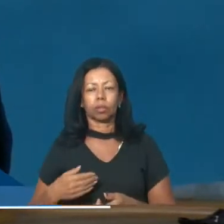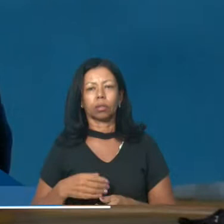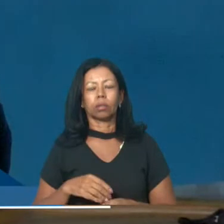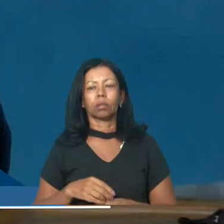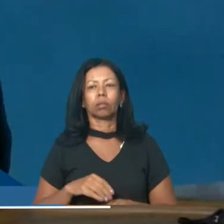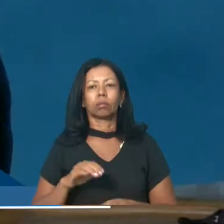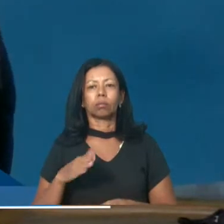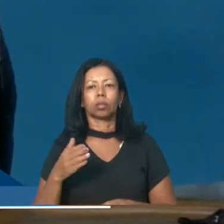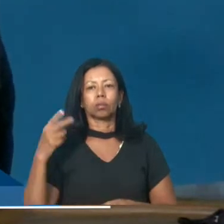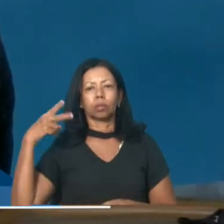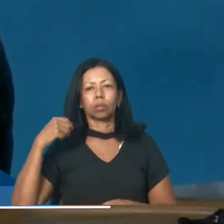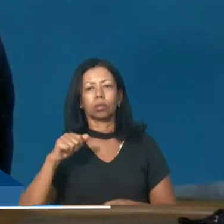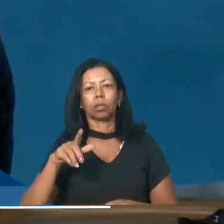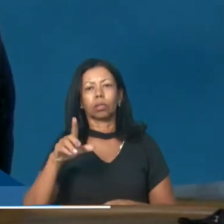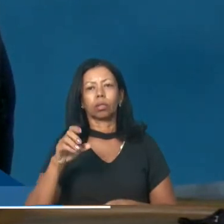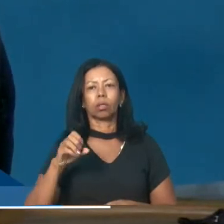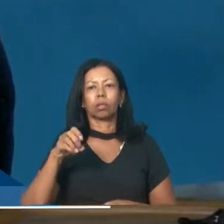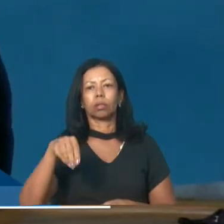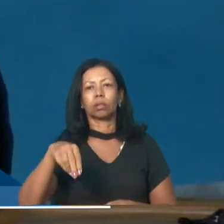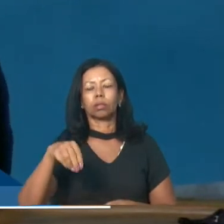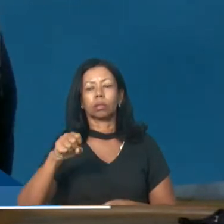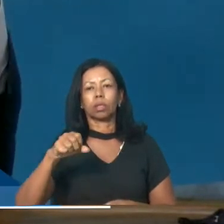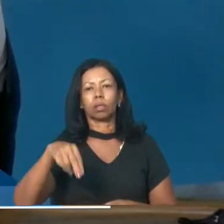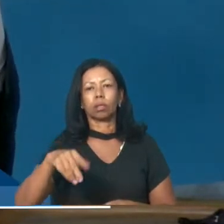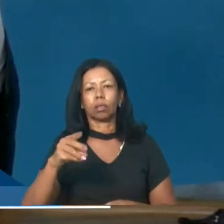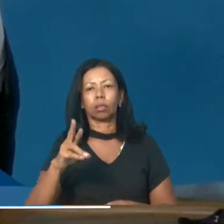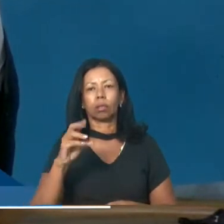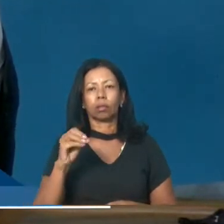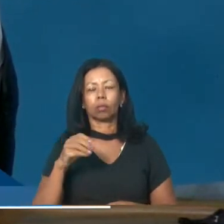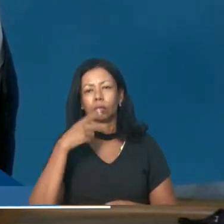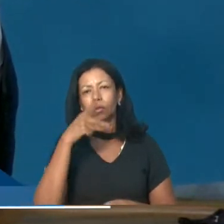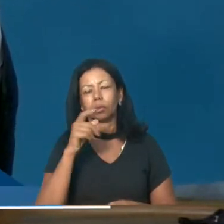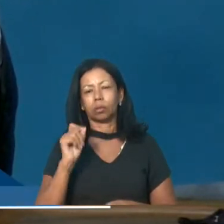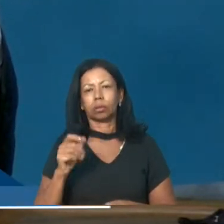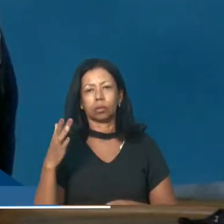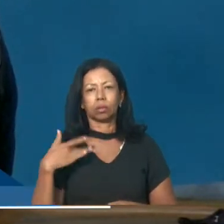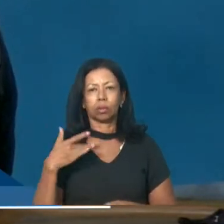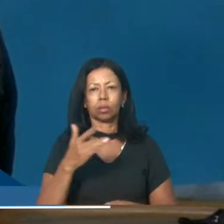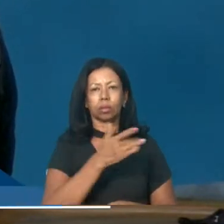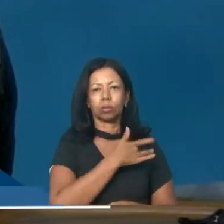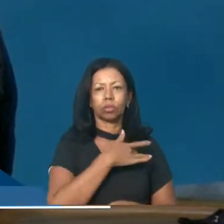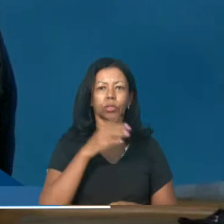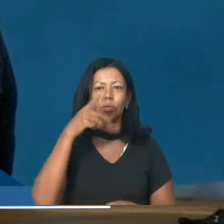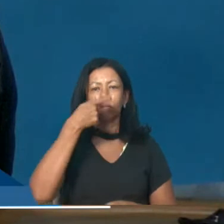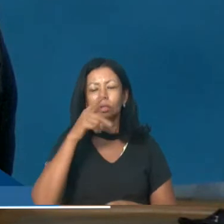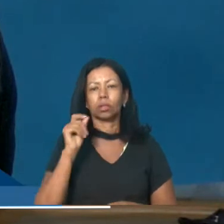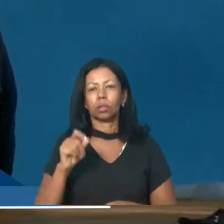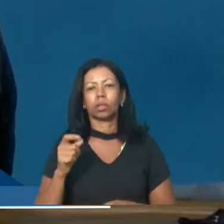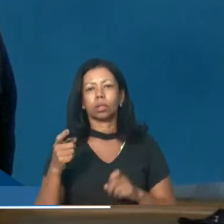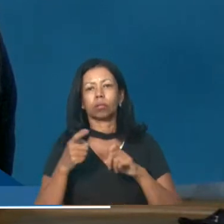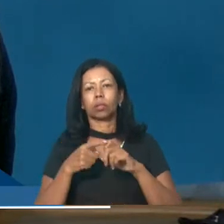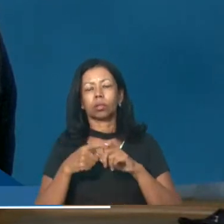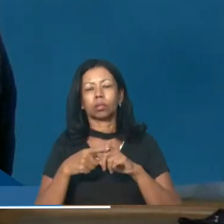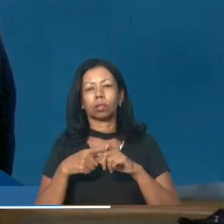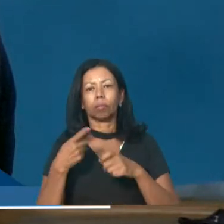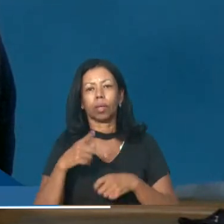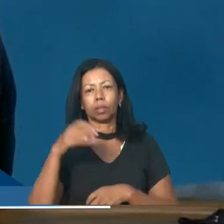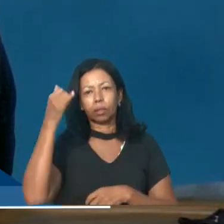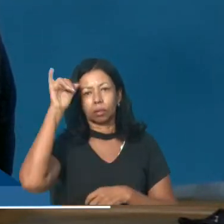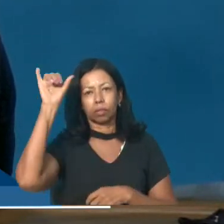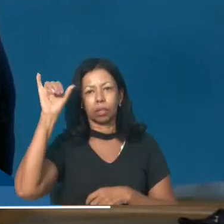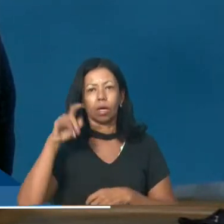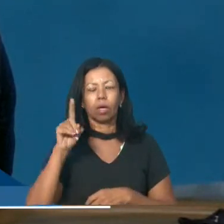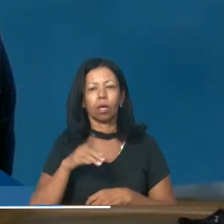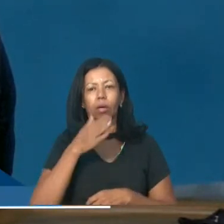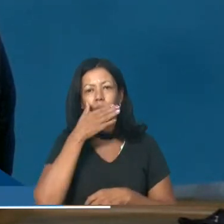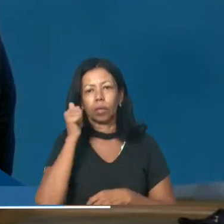Alessandro, à luz do conhecimento sobre as atitudes, né, na saúde, diz que a medicina preventiva é a melhor saída